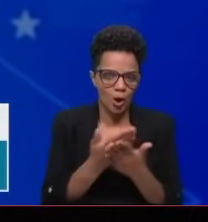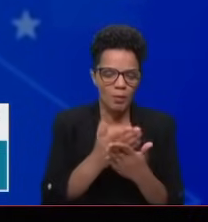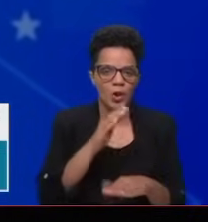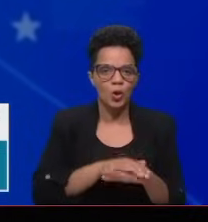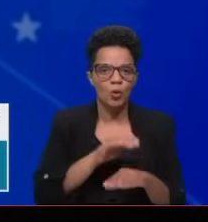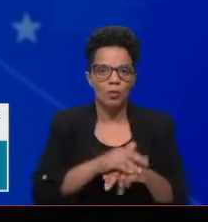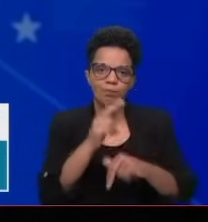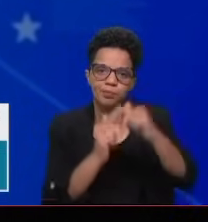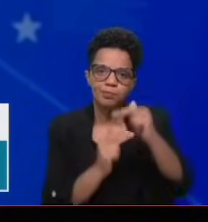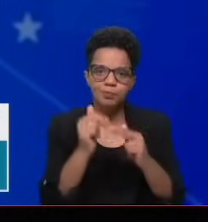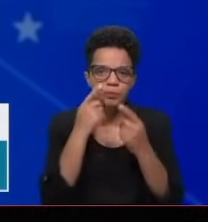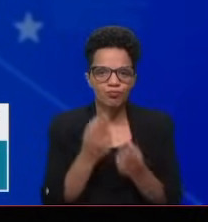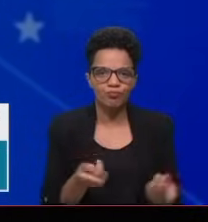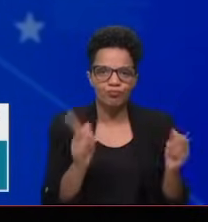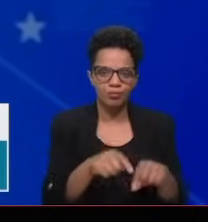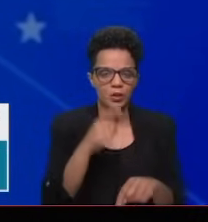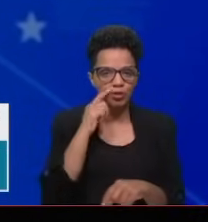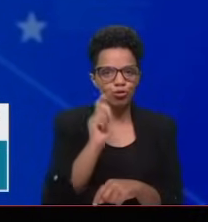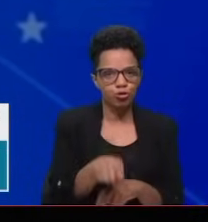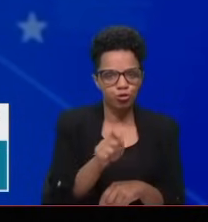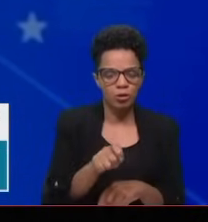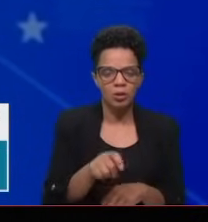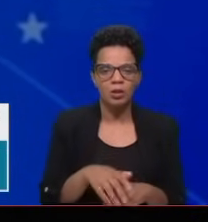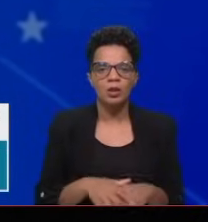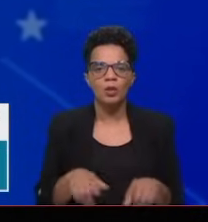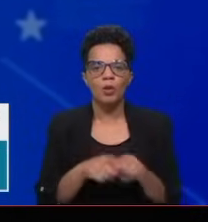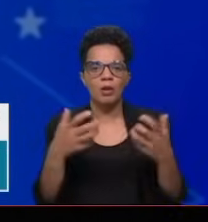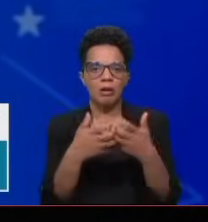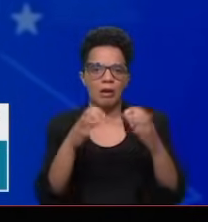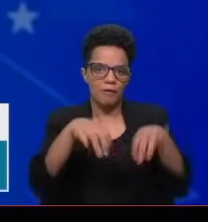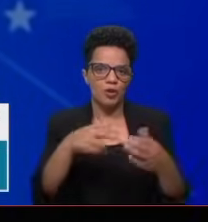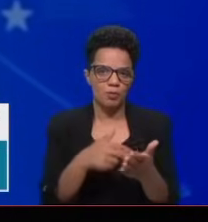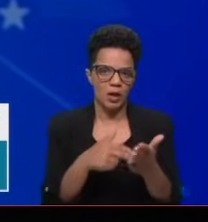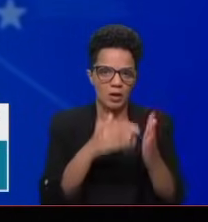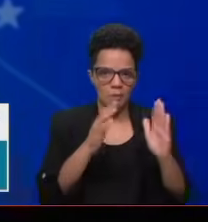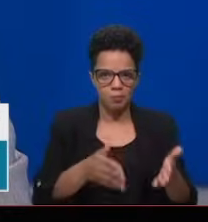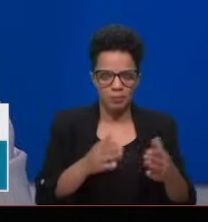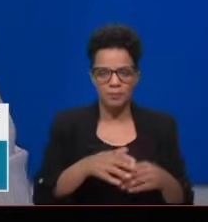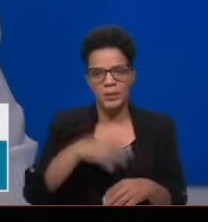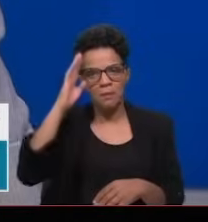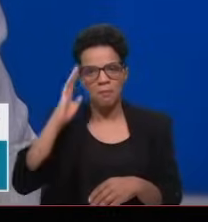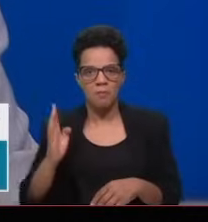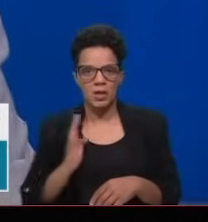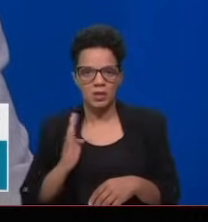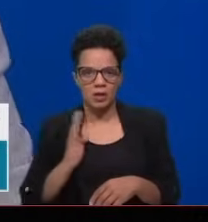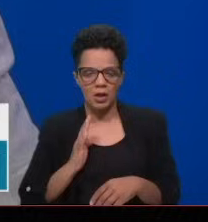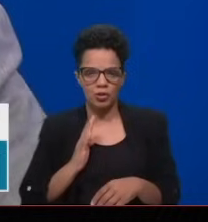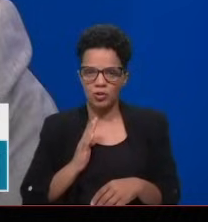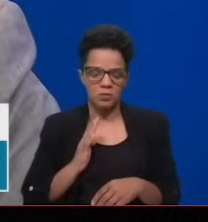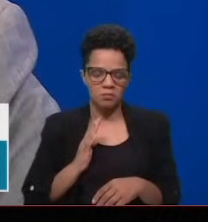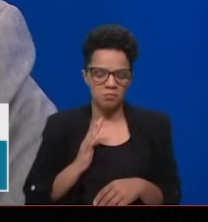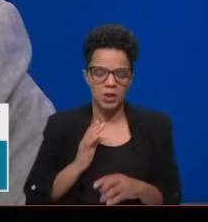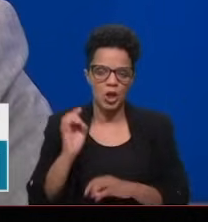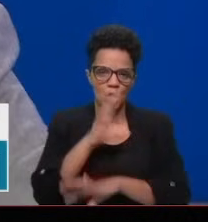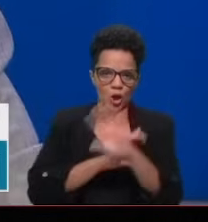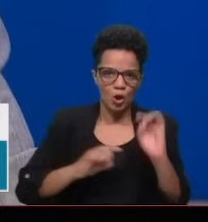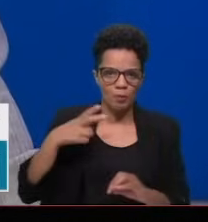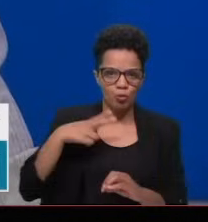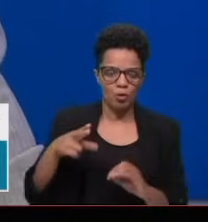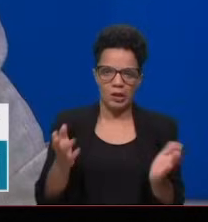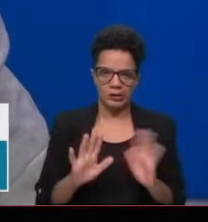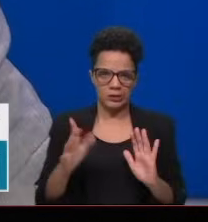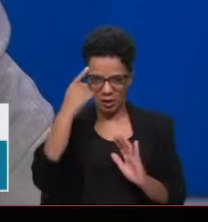reconstrução já da Ucrânia e não esperar fores tropas no terreno nem europeias nem portuguesas